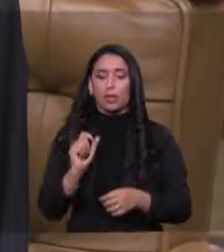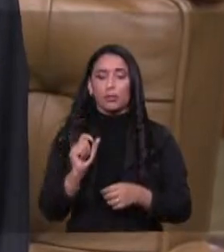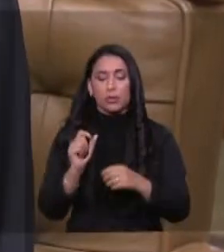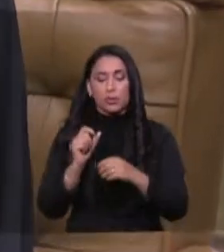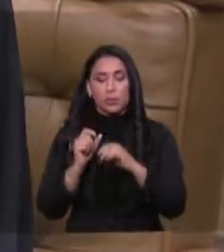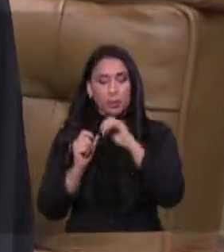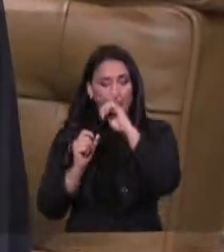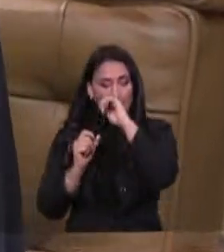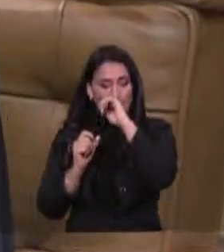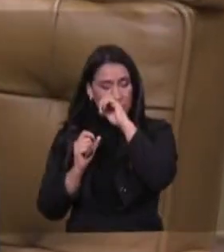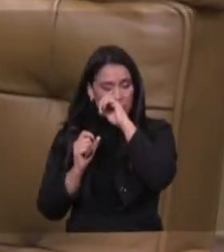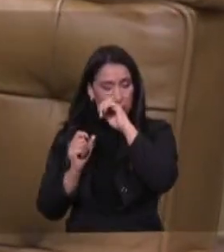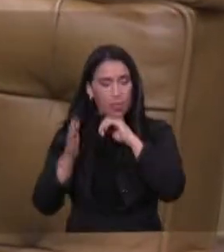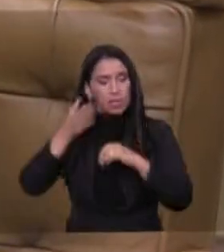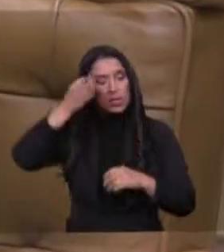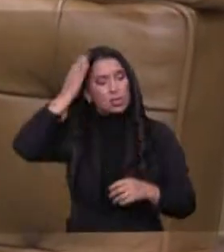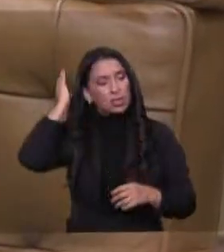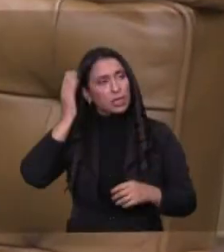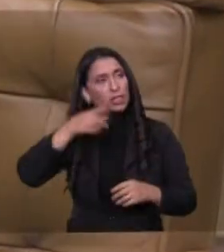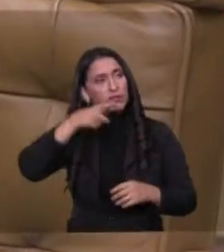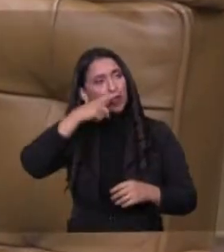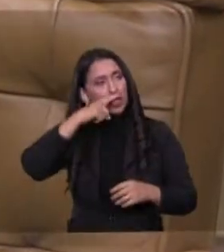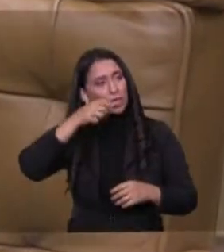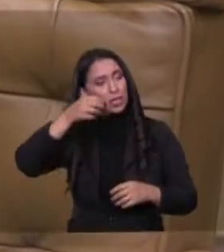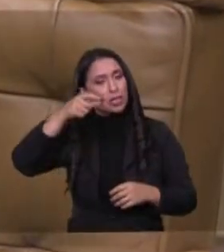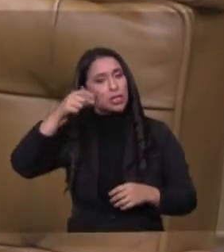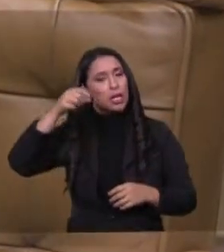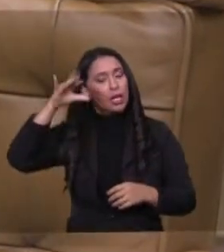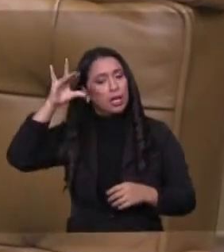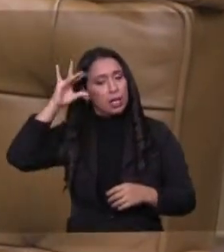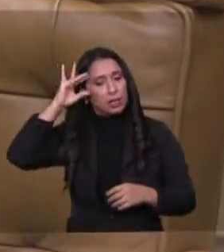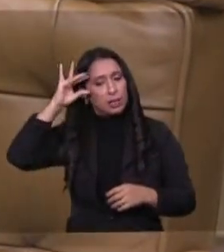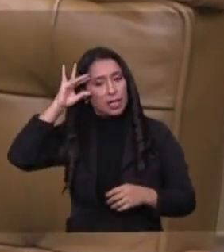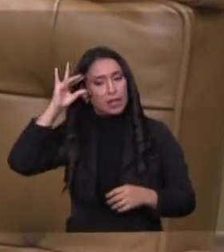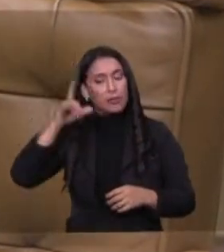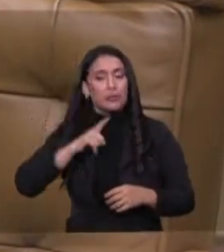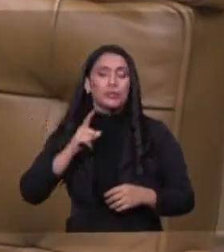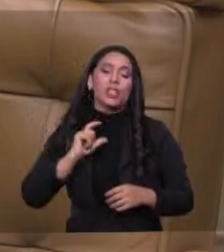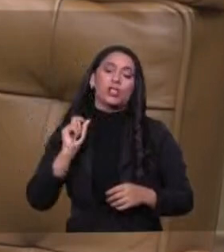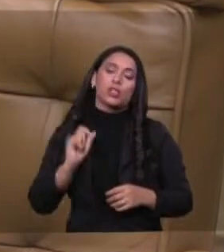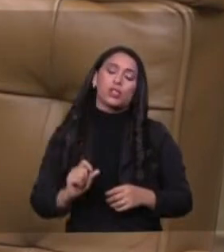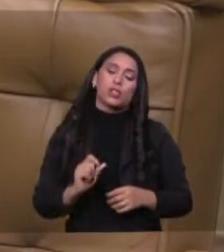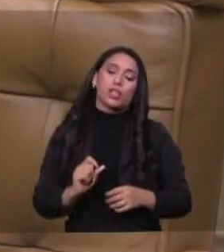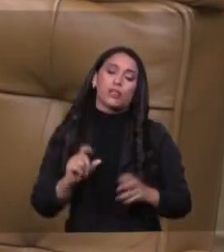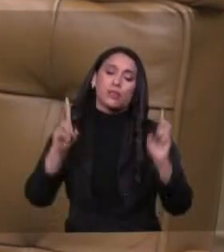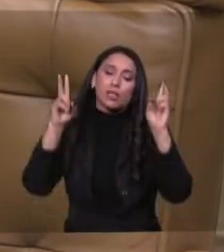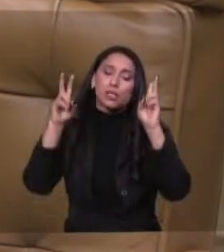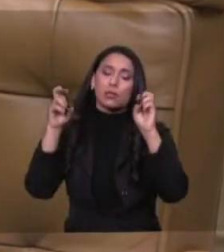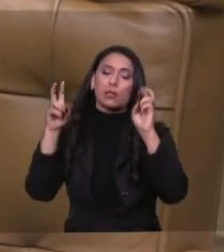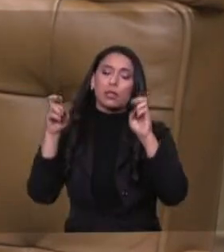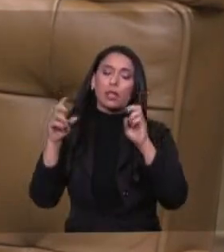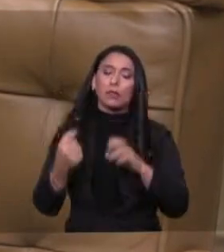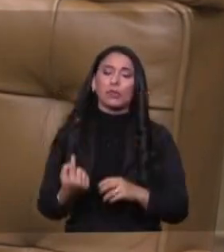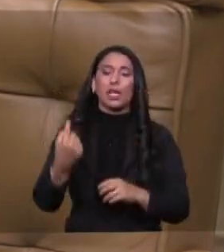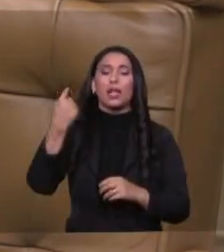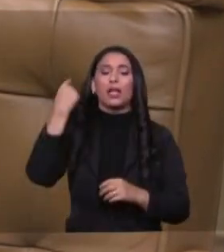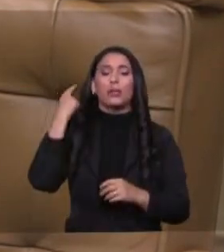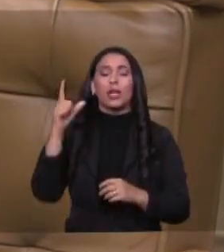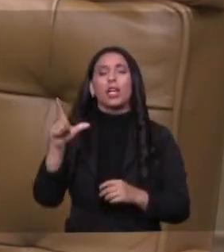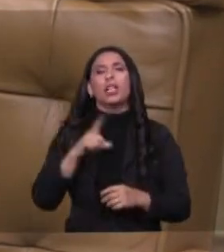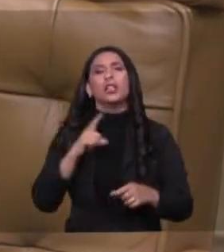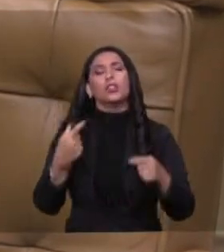ministro Zanin, ministro Fachin, ministro André, nós tivemos a propósito dessa temática à época. E